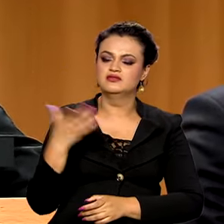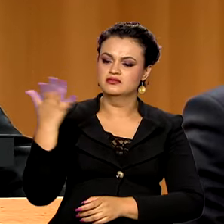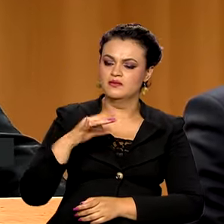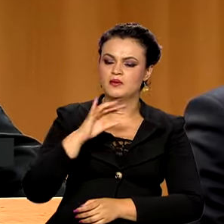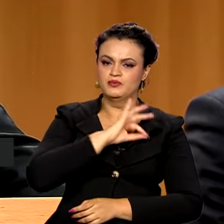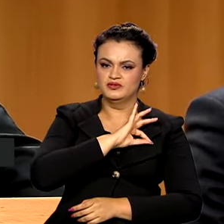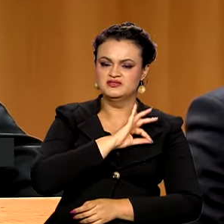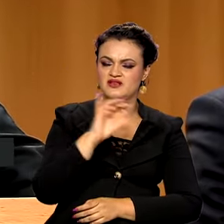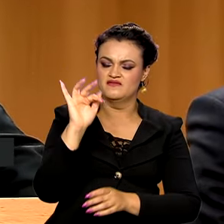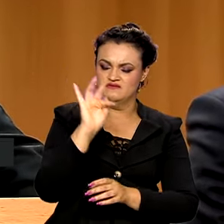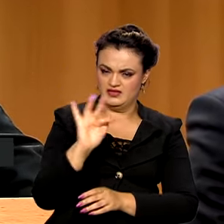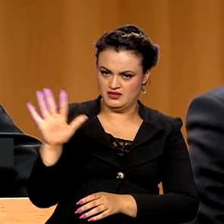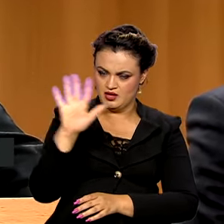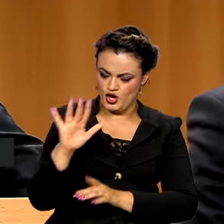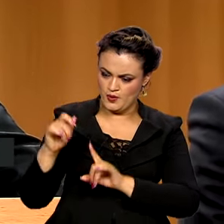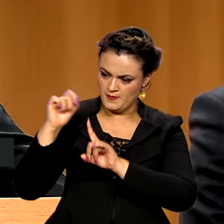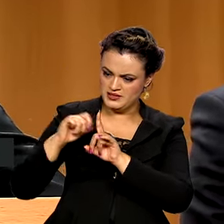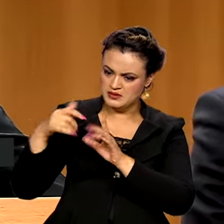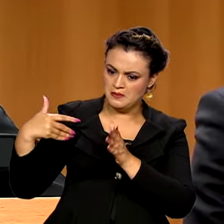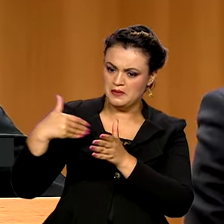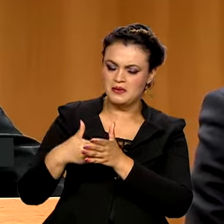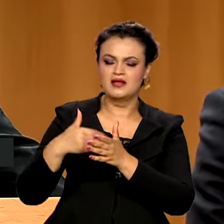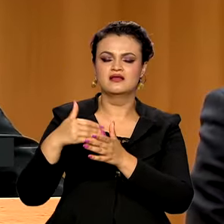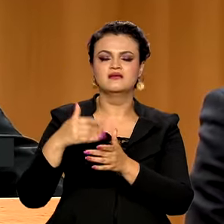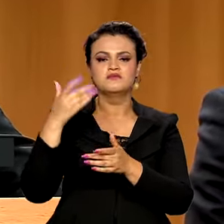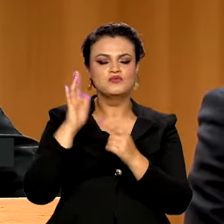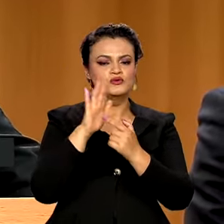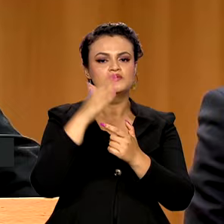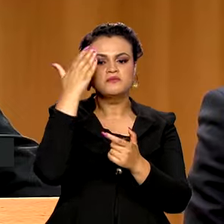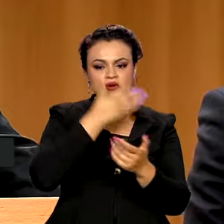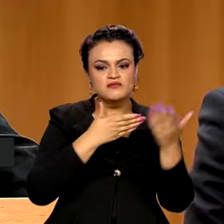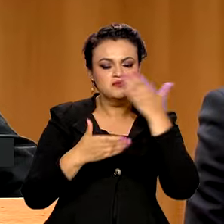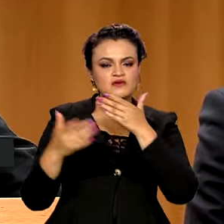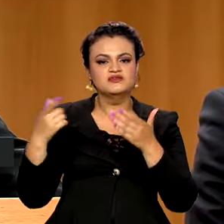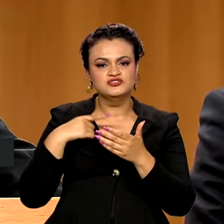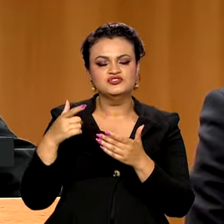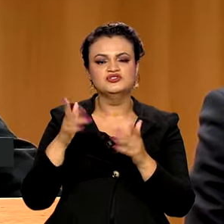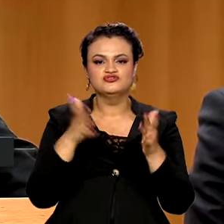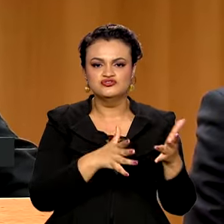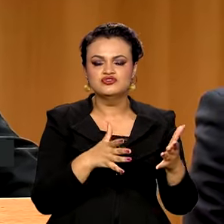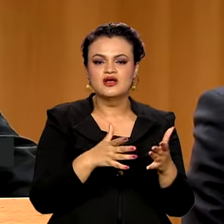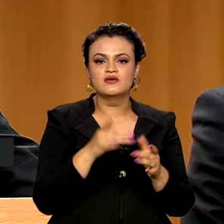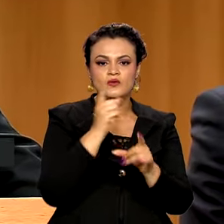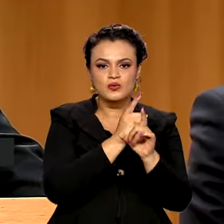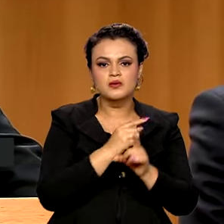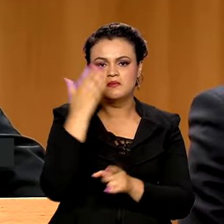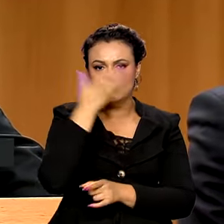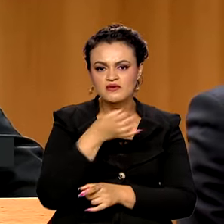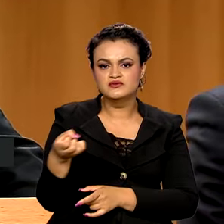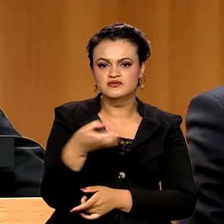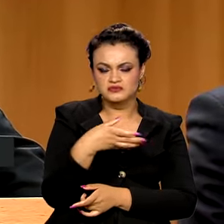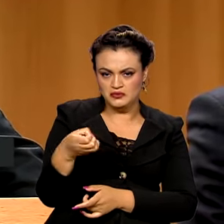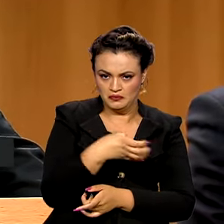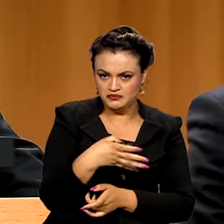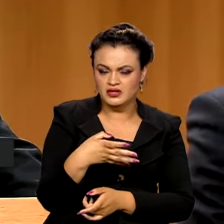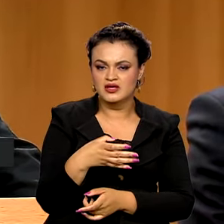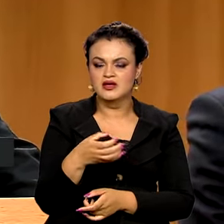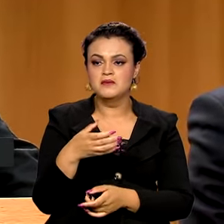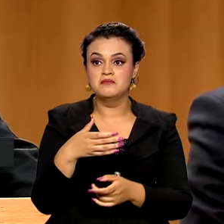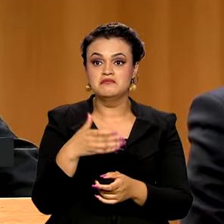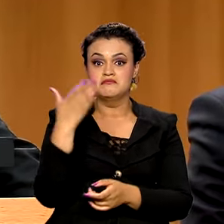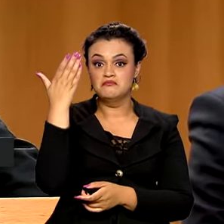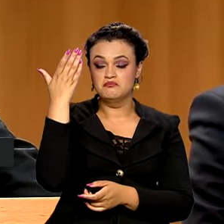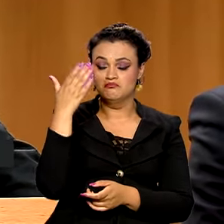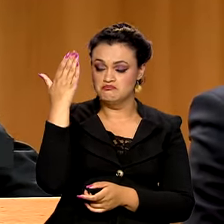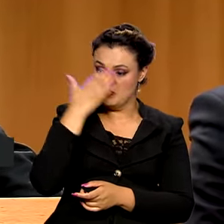Federal, nesses meses, trabalhou com as provas já colhidas e colheu novas provas, provas que